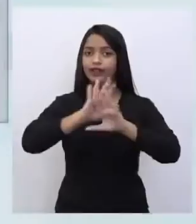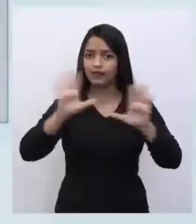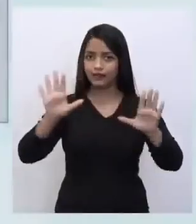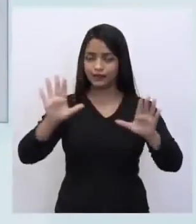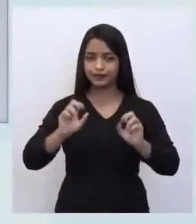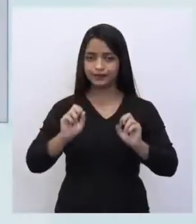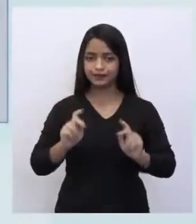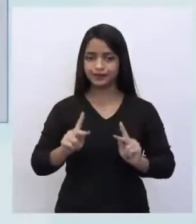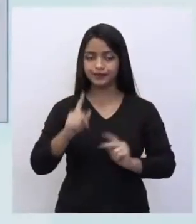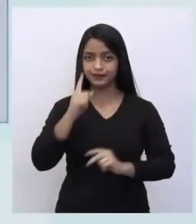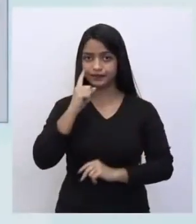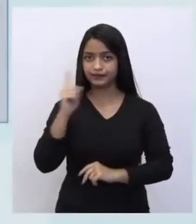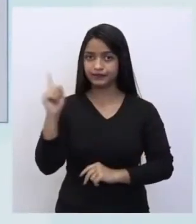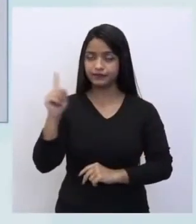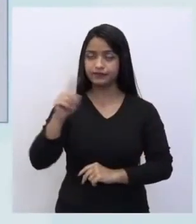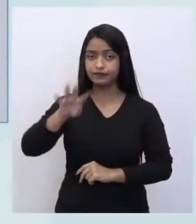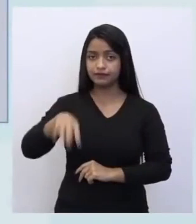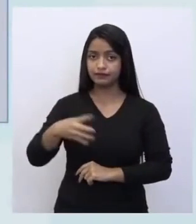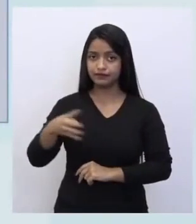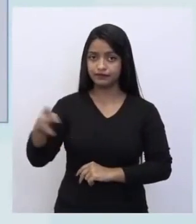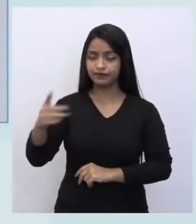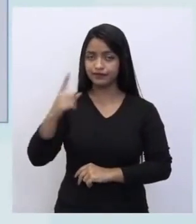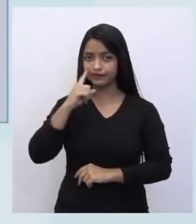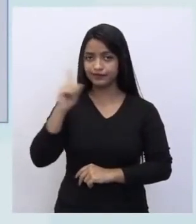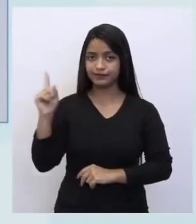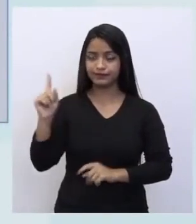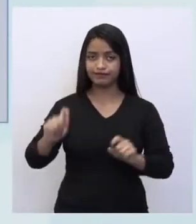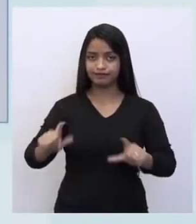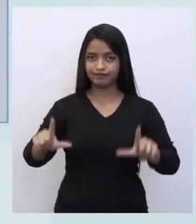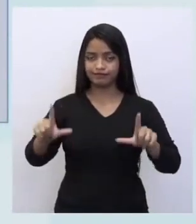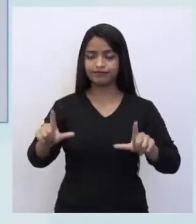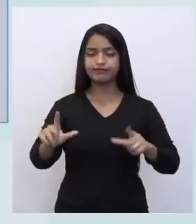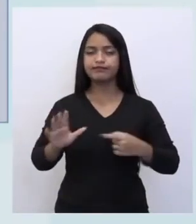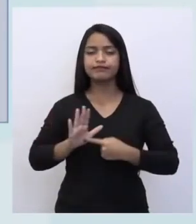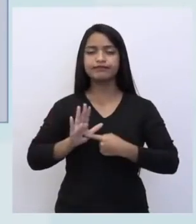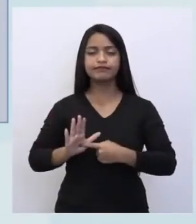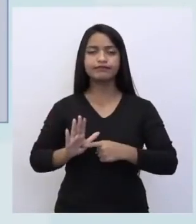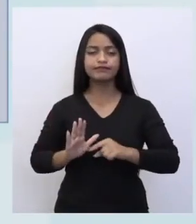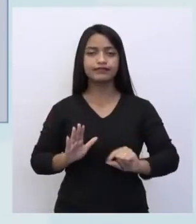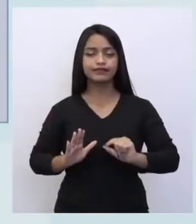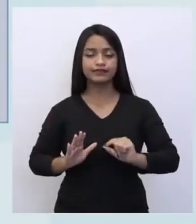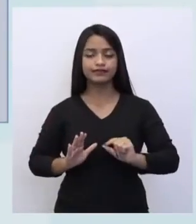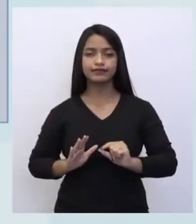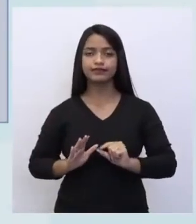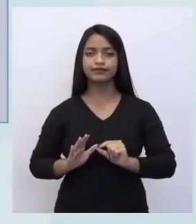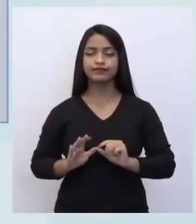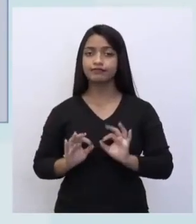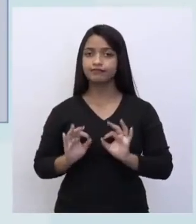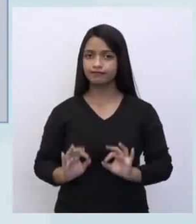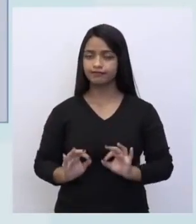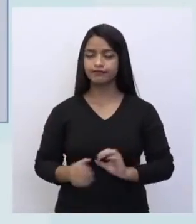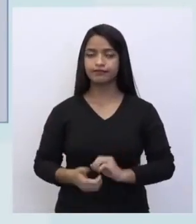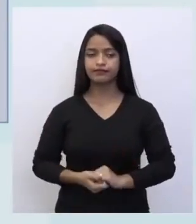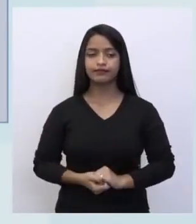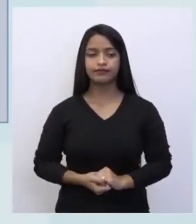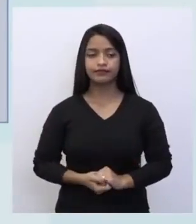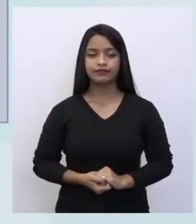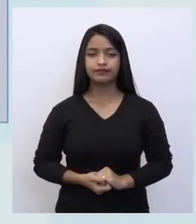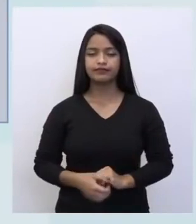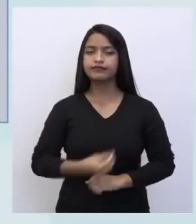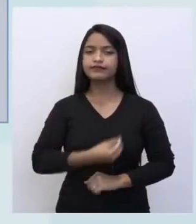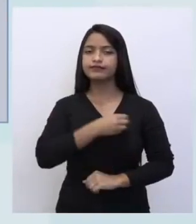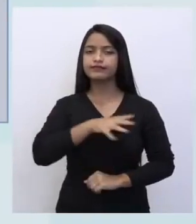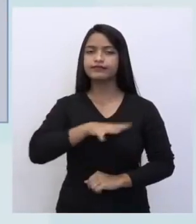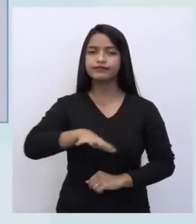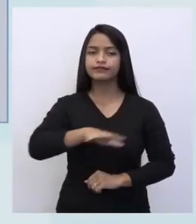acompanhe aí na tela de vocês esse quadrinho, que esse quadrinho ele traz exatamente essa questão. O que são biomas,